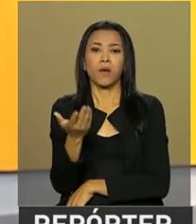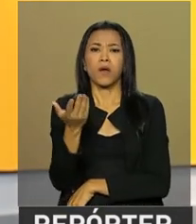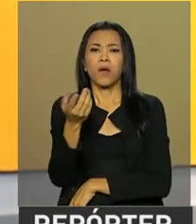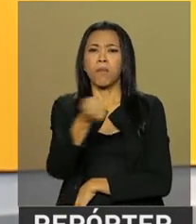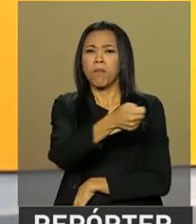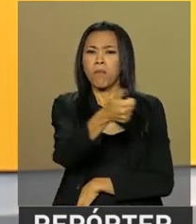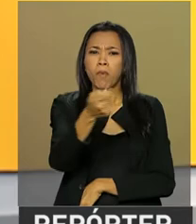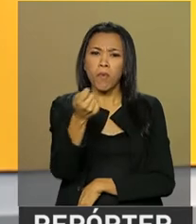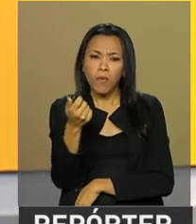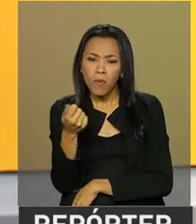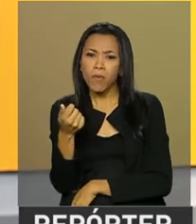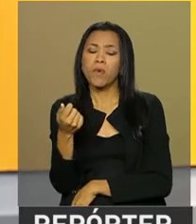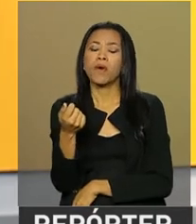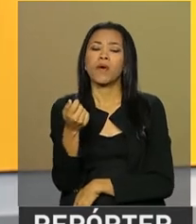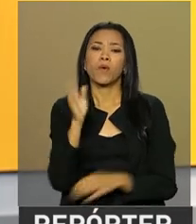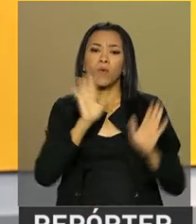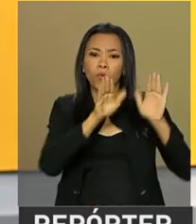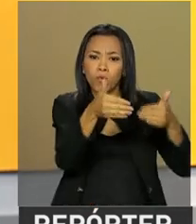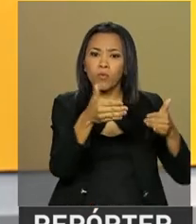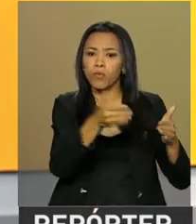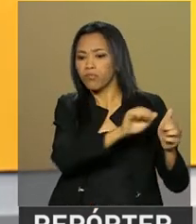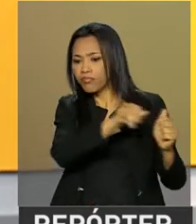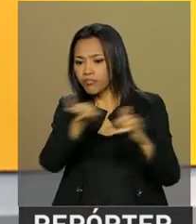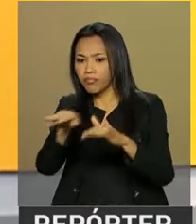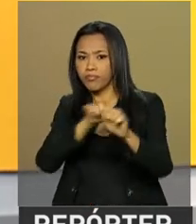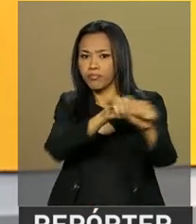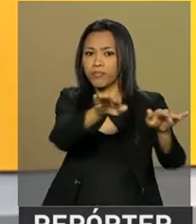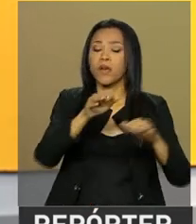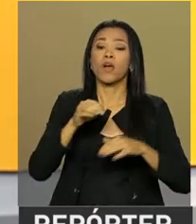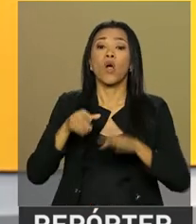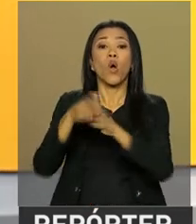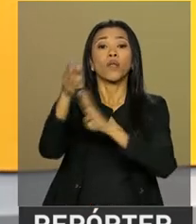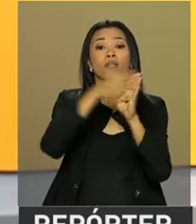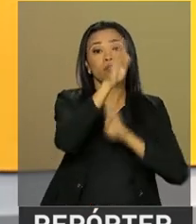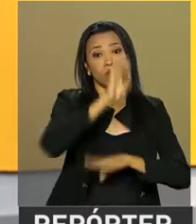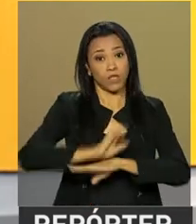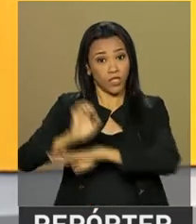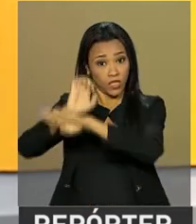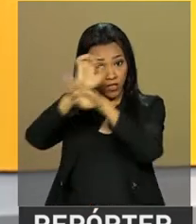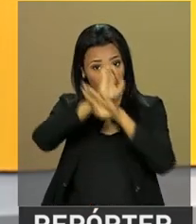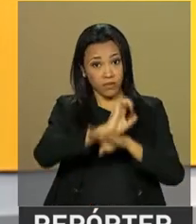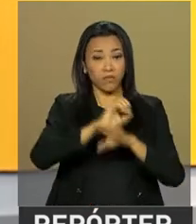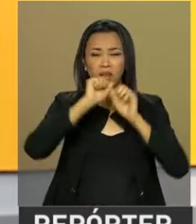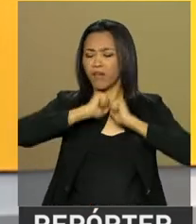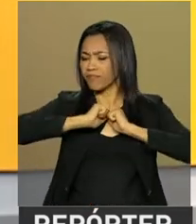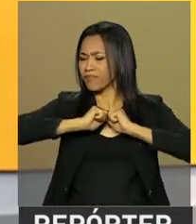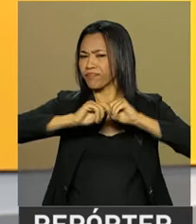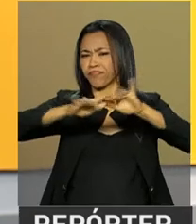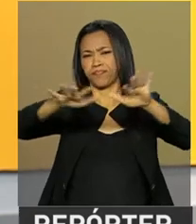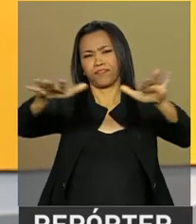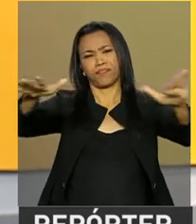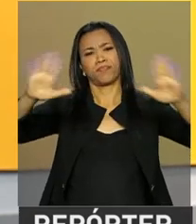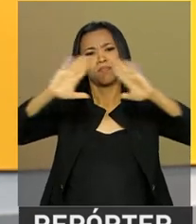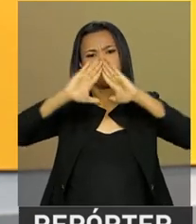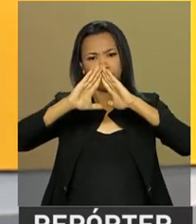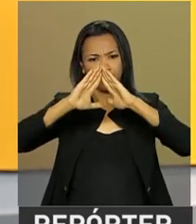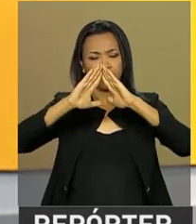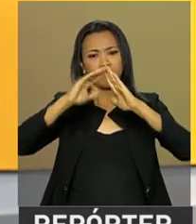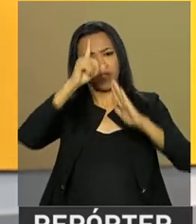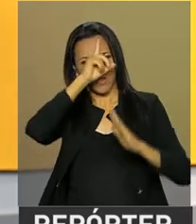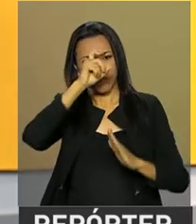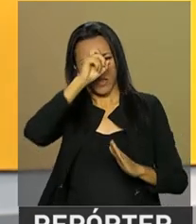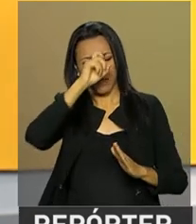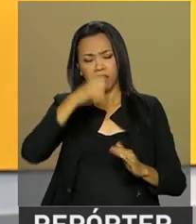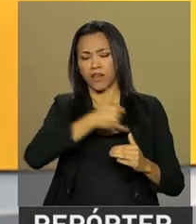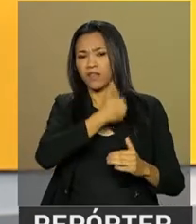alvo o governo orientou os estados a ampliar a vacinação nos postos de saúde para todas